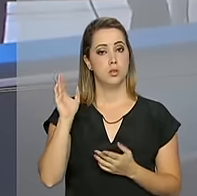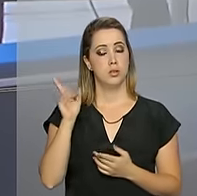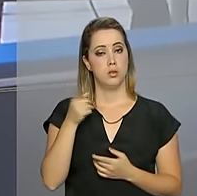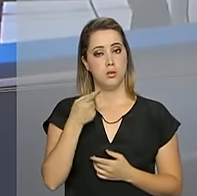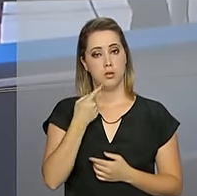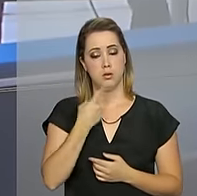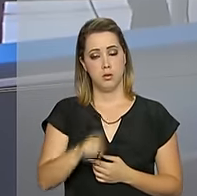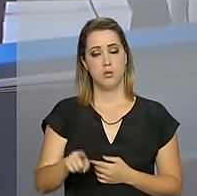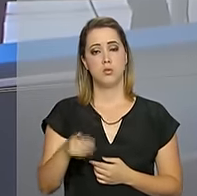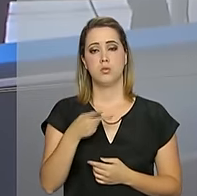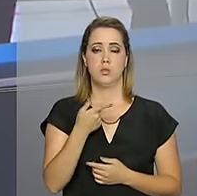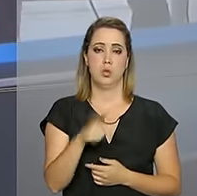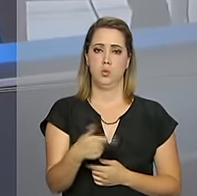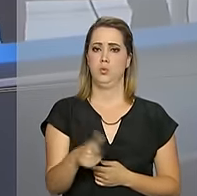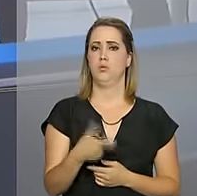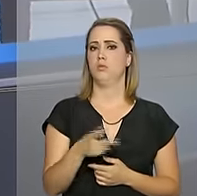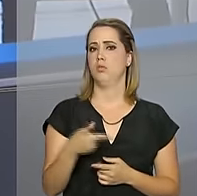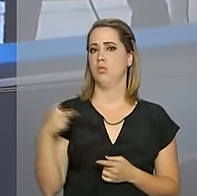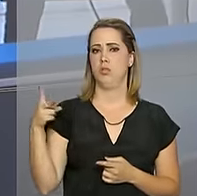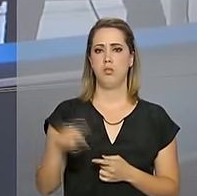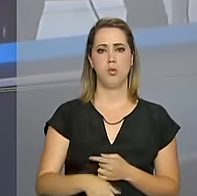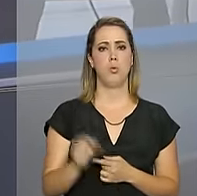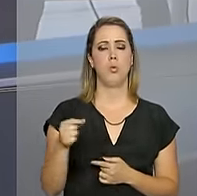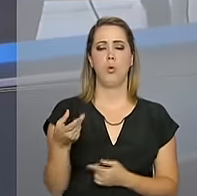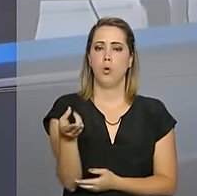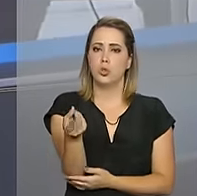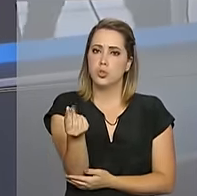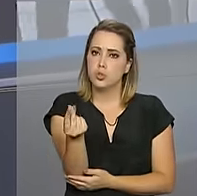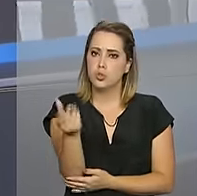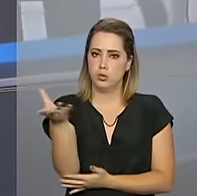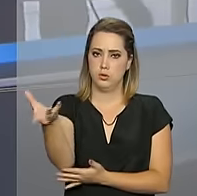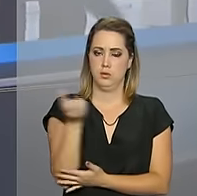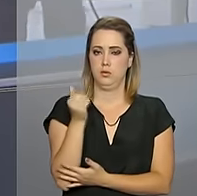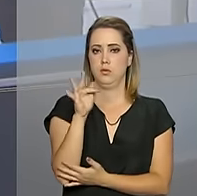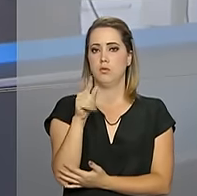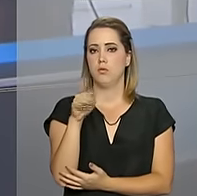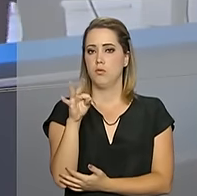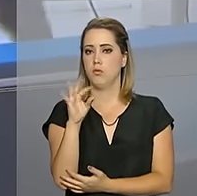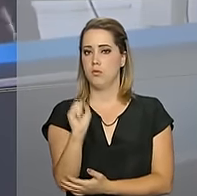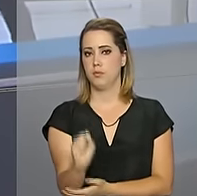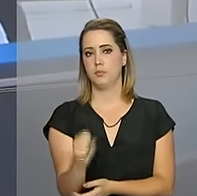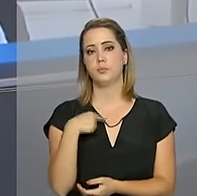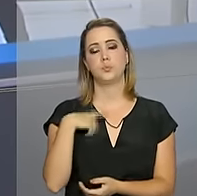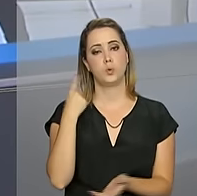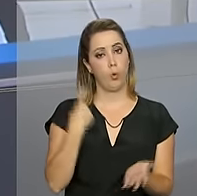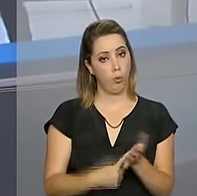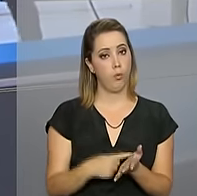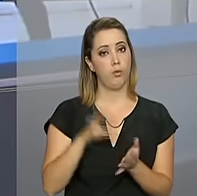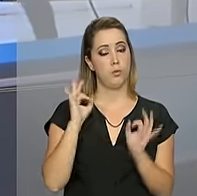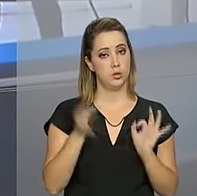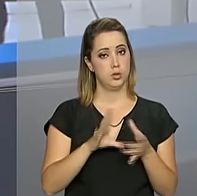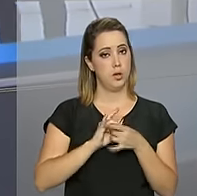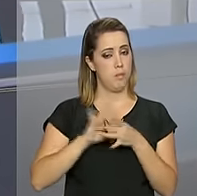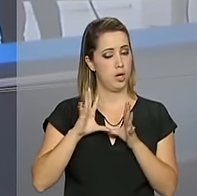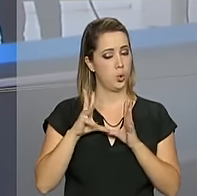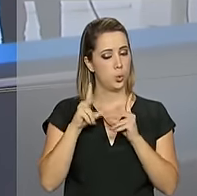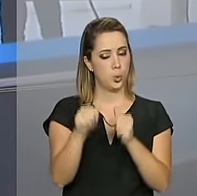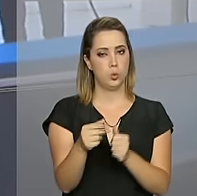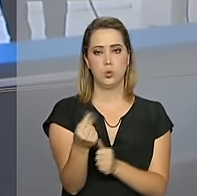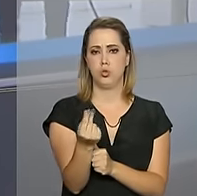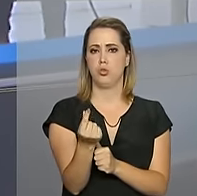hoje que haverá restrição para saques de contas inativas do FGTS. Ele confirmou que vai liberar todo o